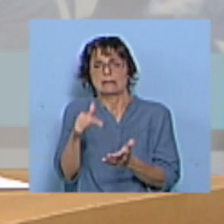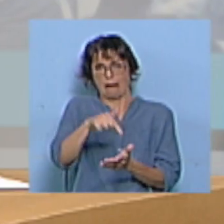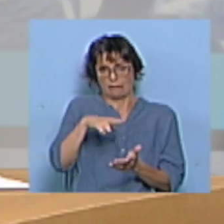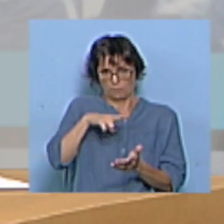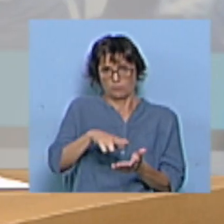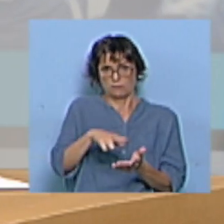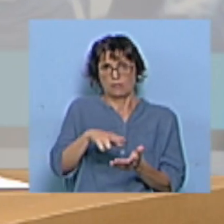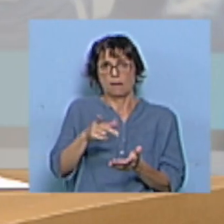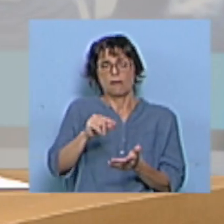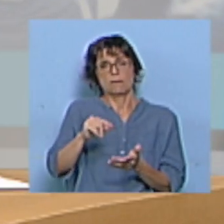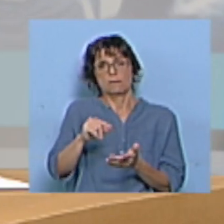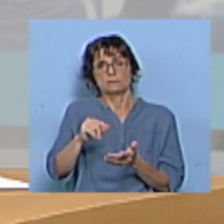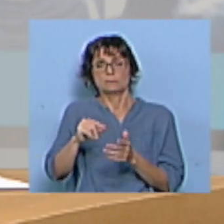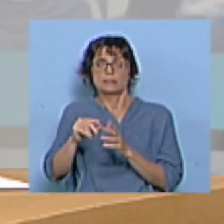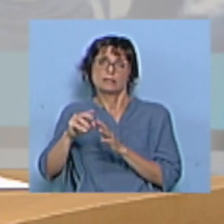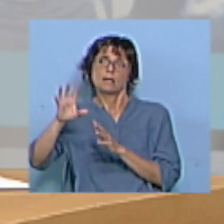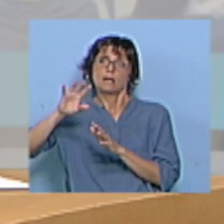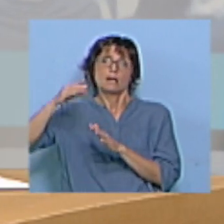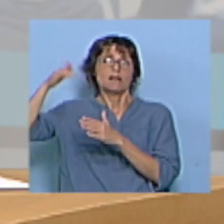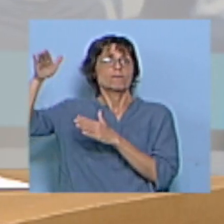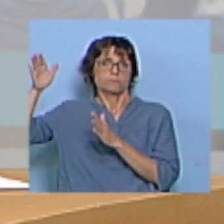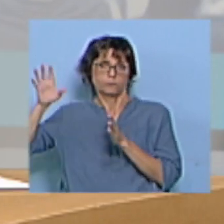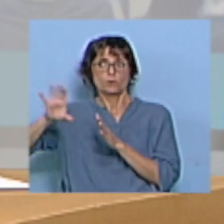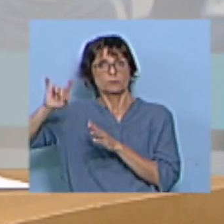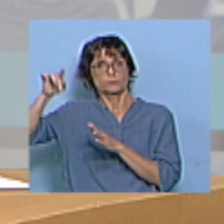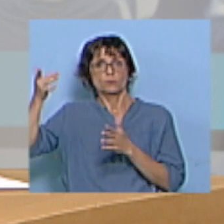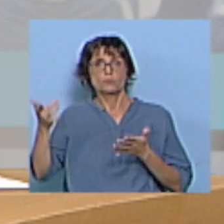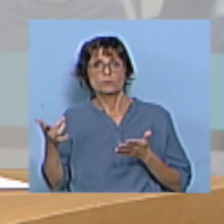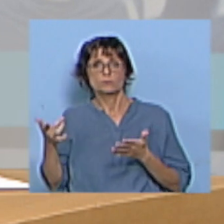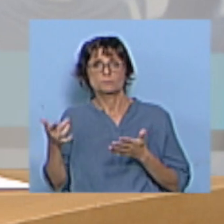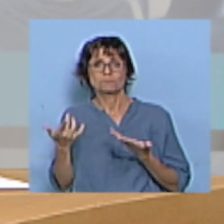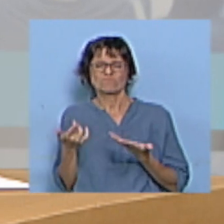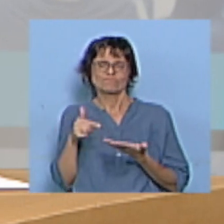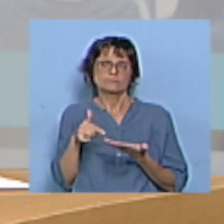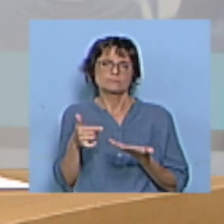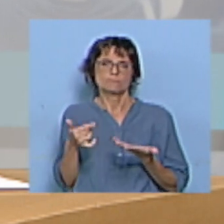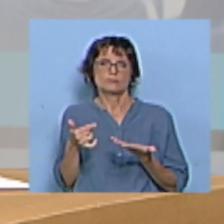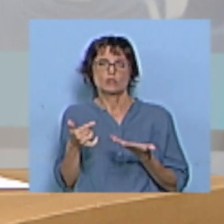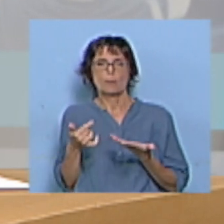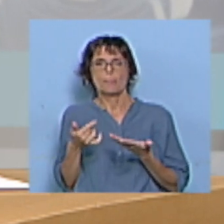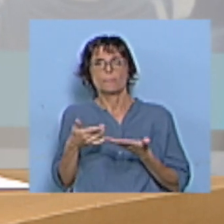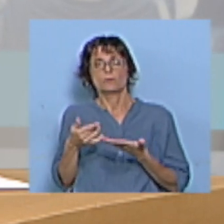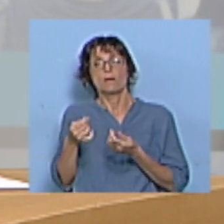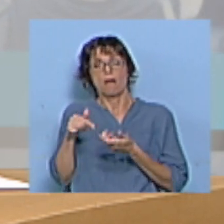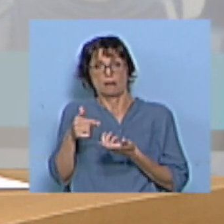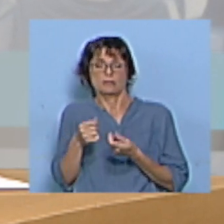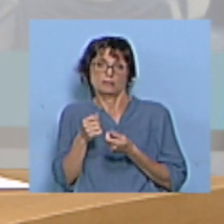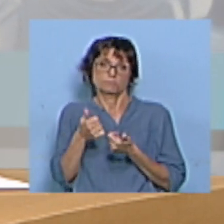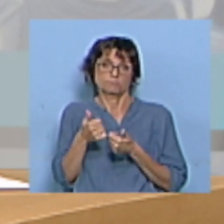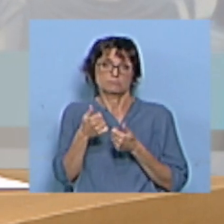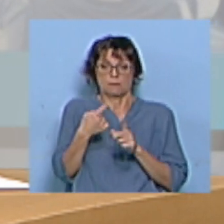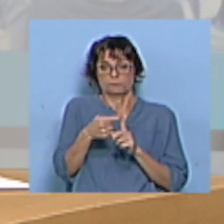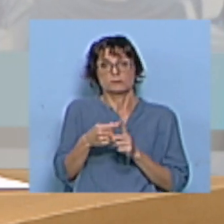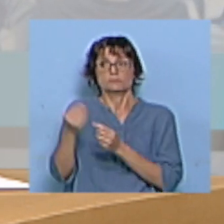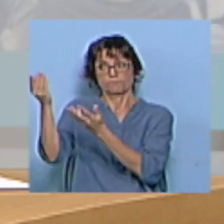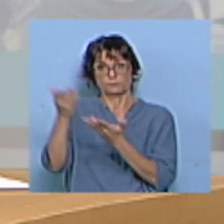é tratada como imigrantes noutros países. Portanto, também não é mau que nós acolhamos alguns